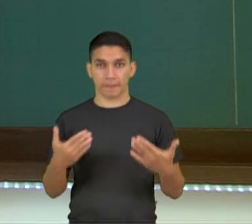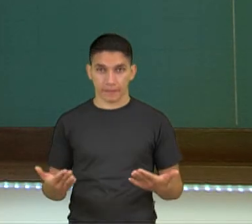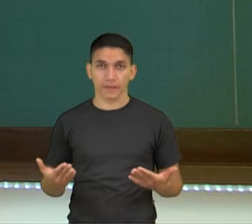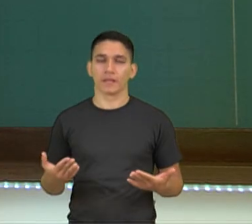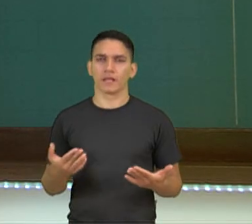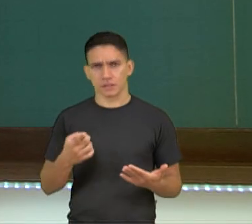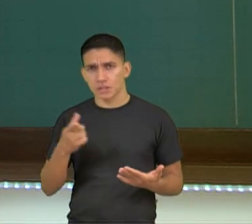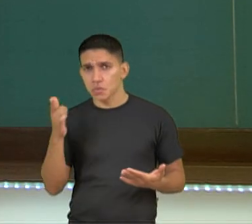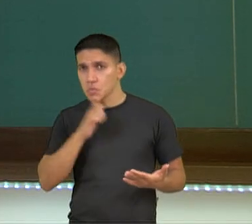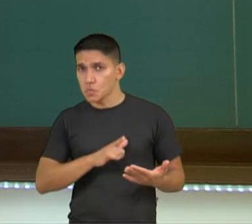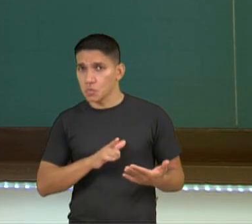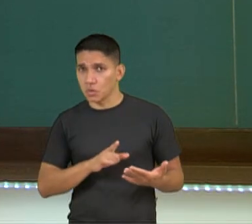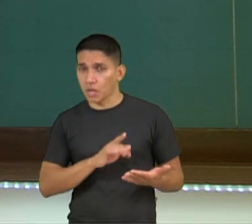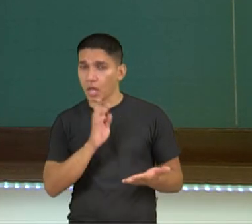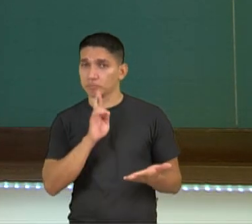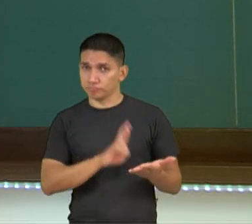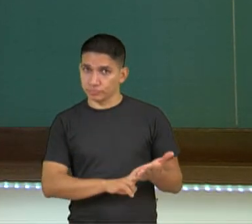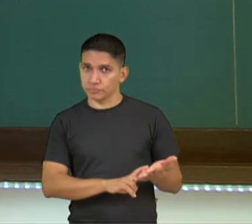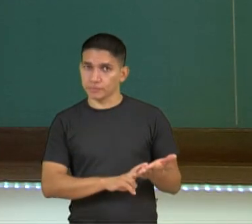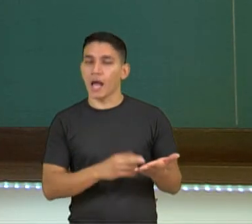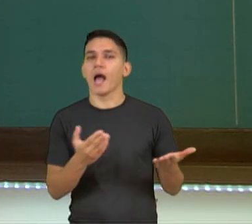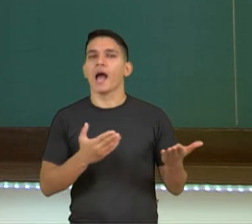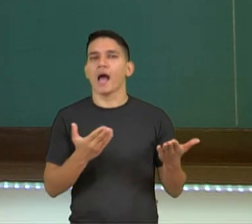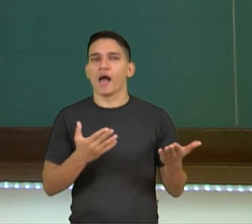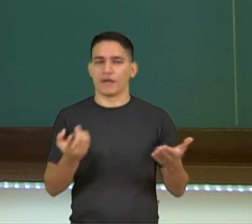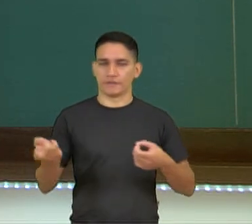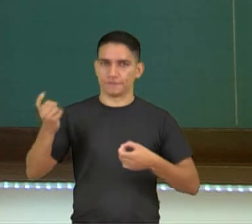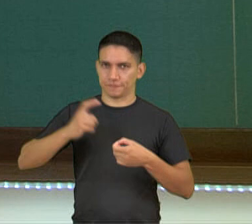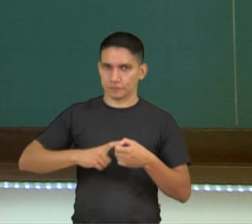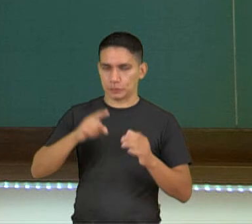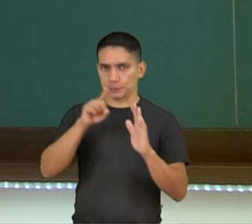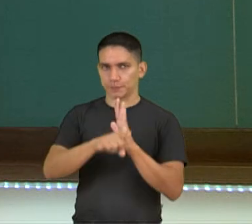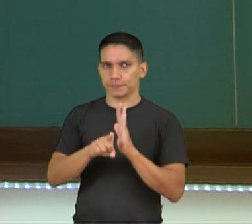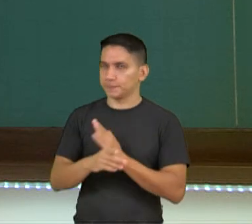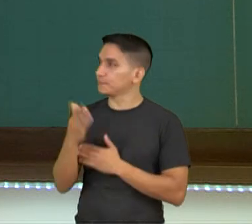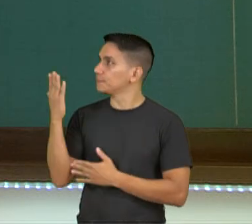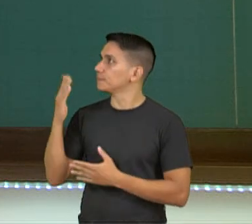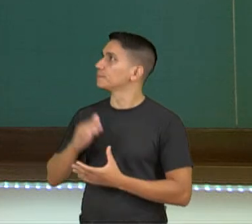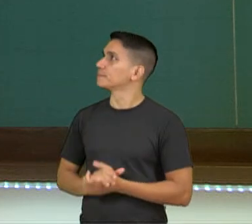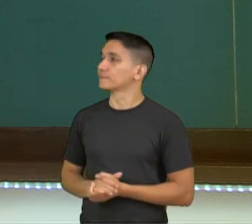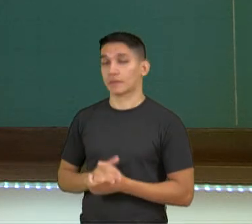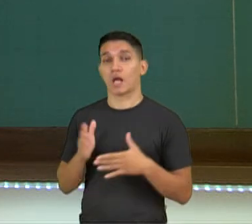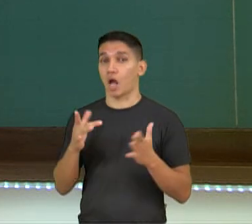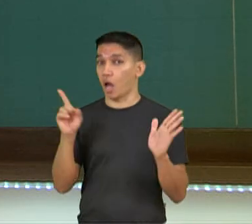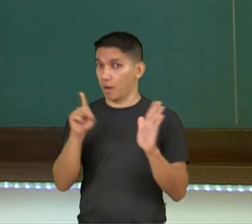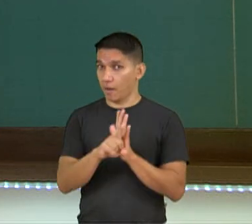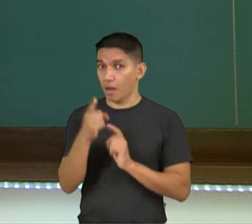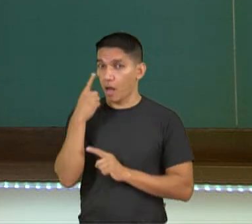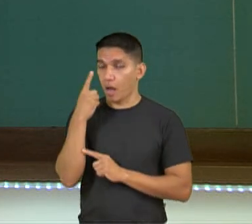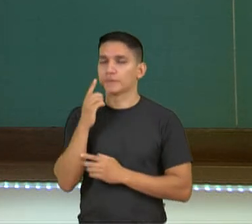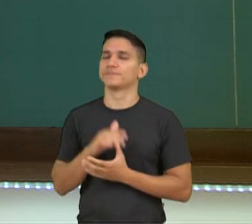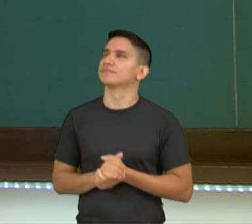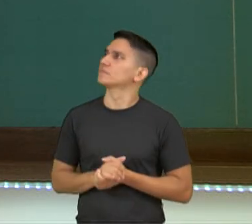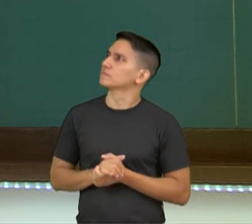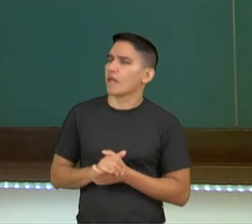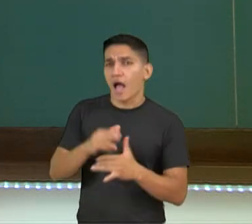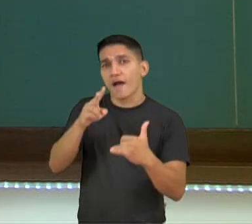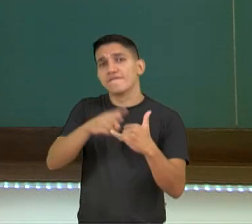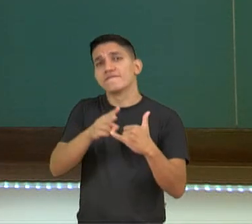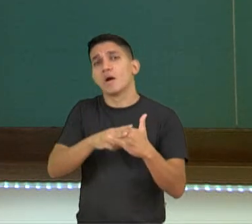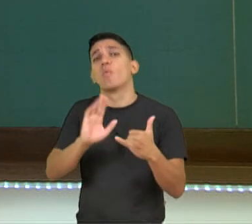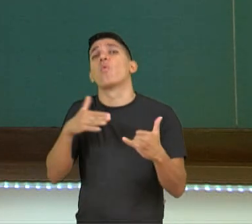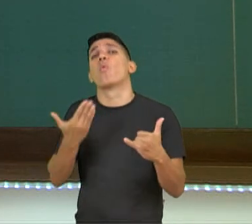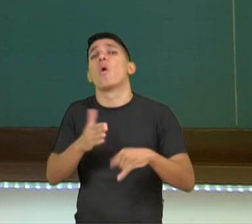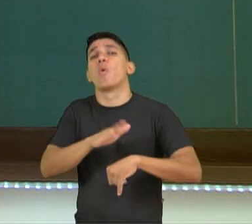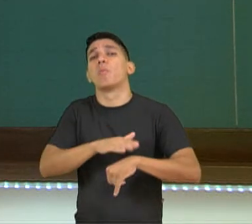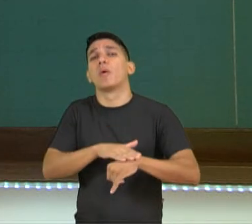Então, já respondeu? Vamos retomar então essas questões. Então, a pergunta era: que tempos verbais são usados no